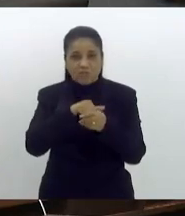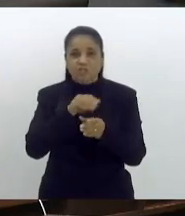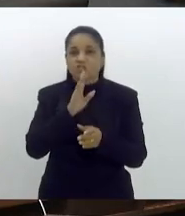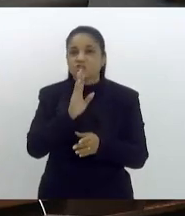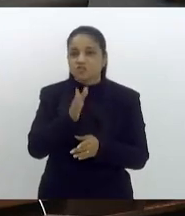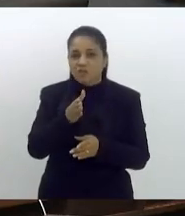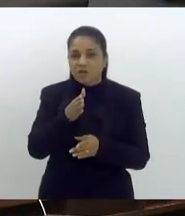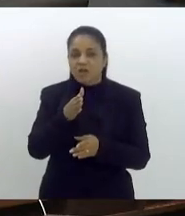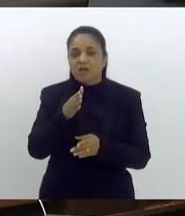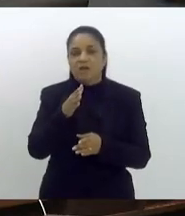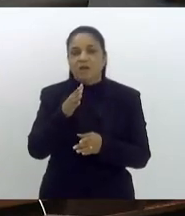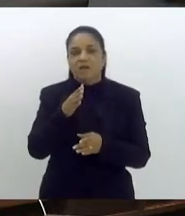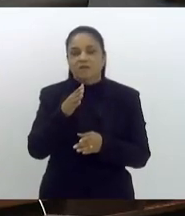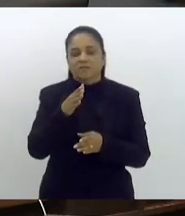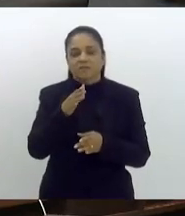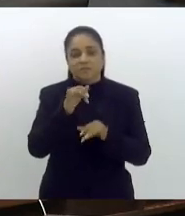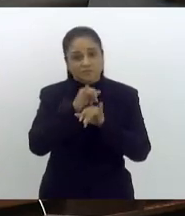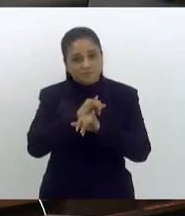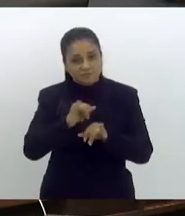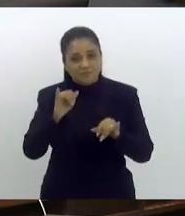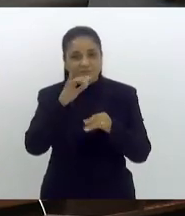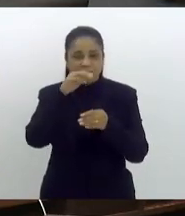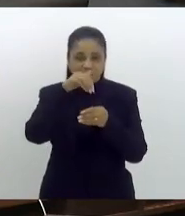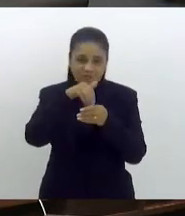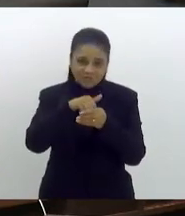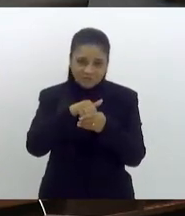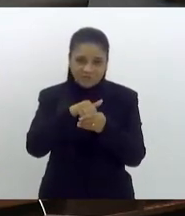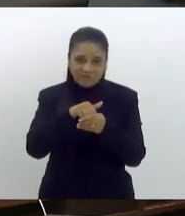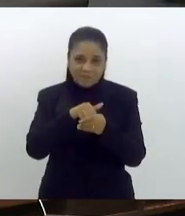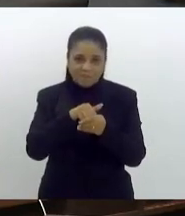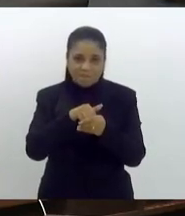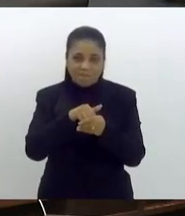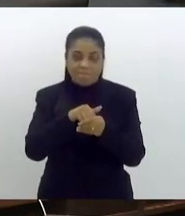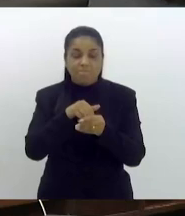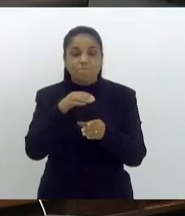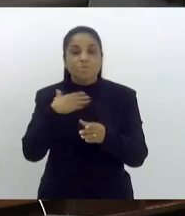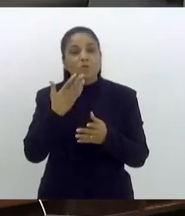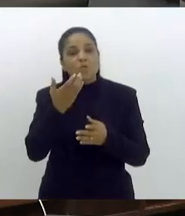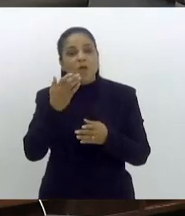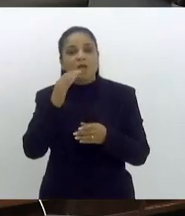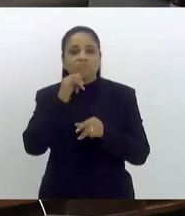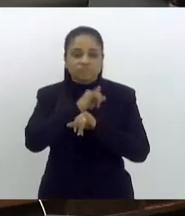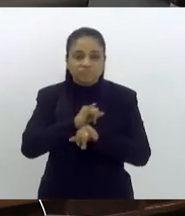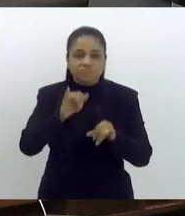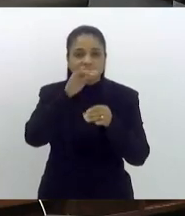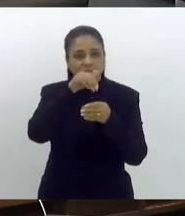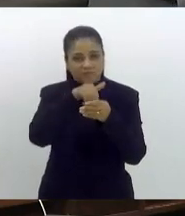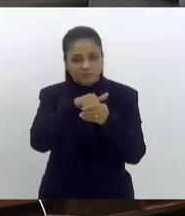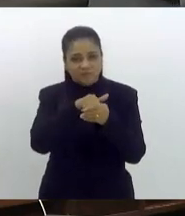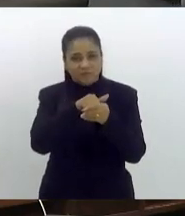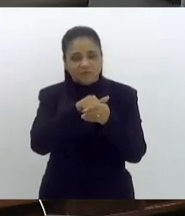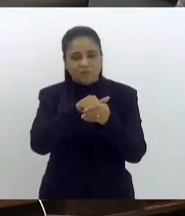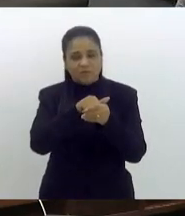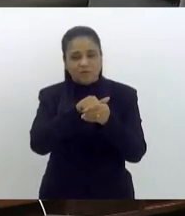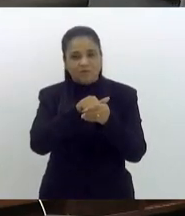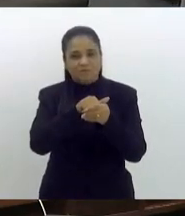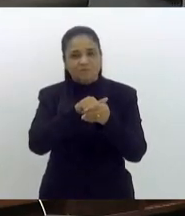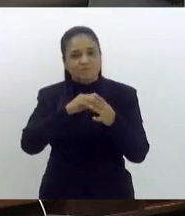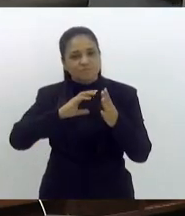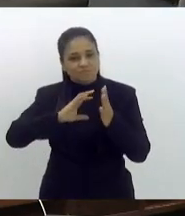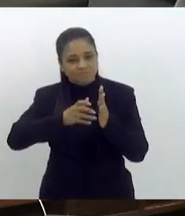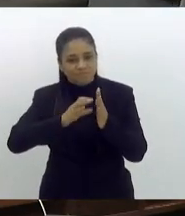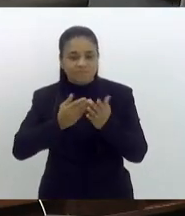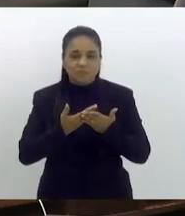vai ser a declaração de voto mas aqui ainda está declaração de voto as bancadas são caminhando